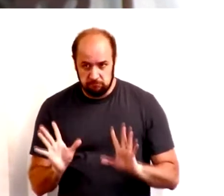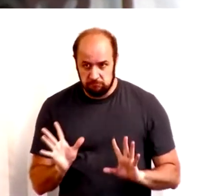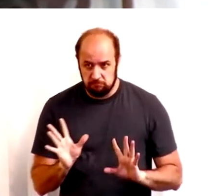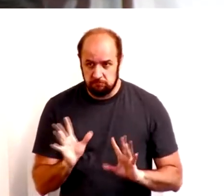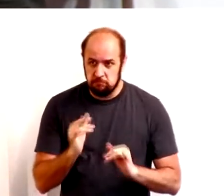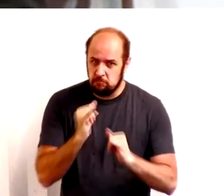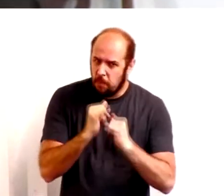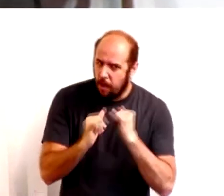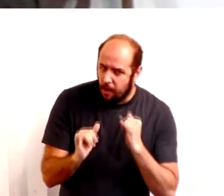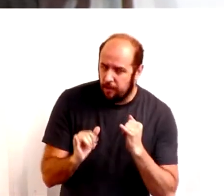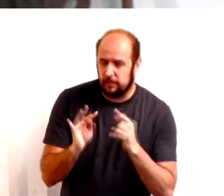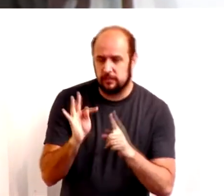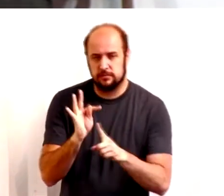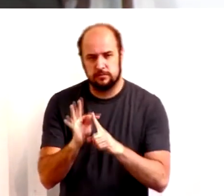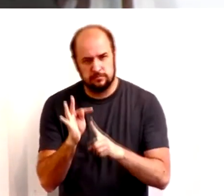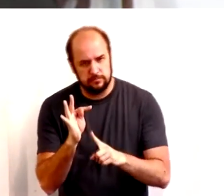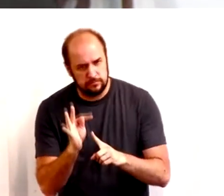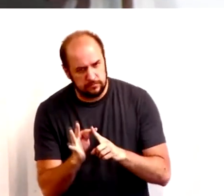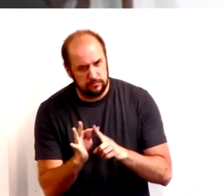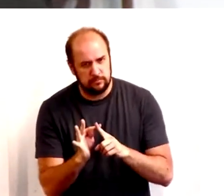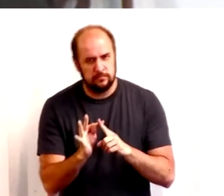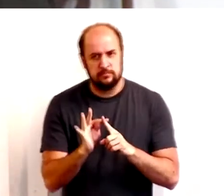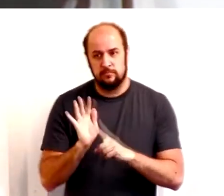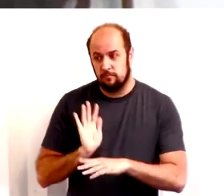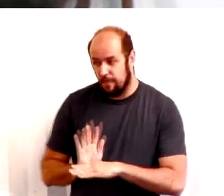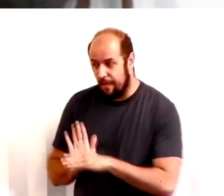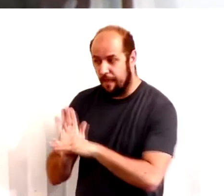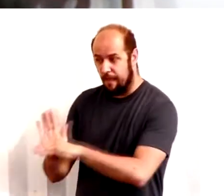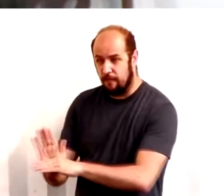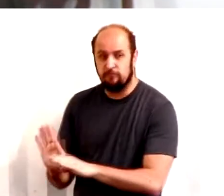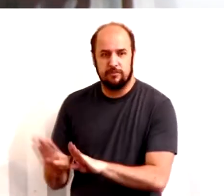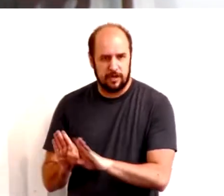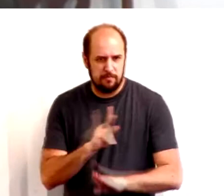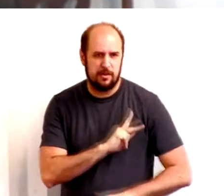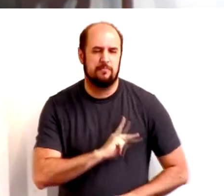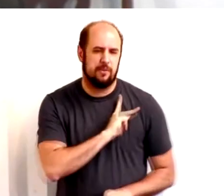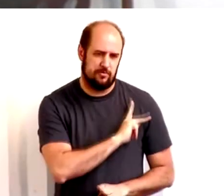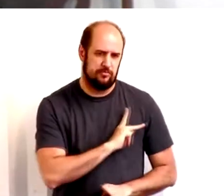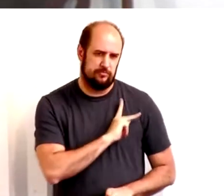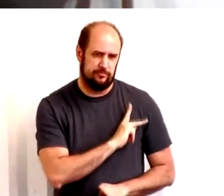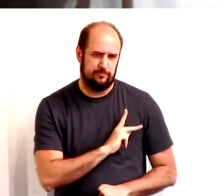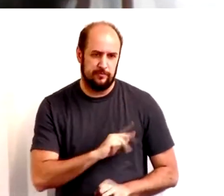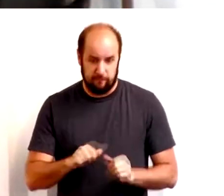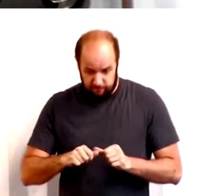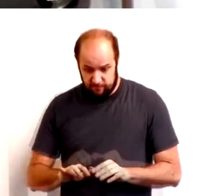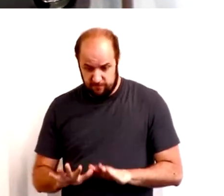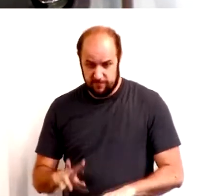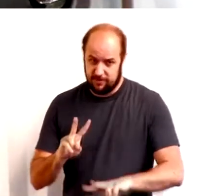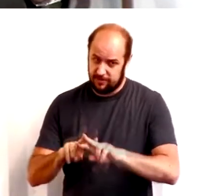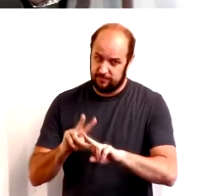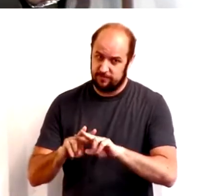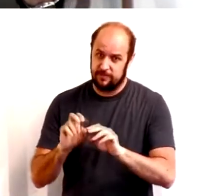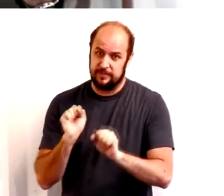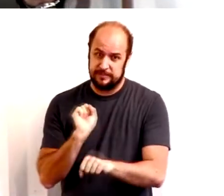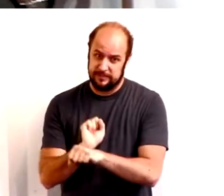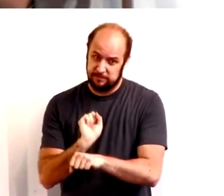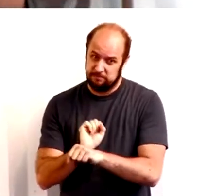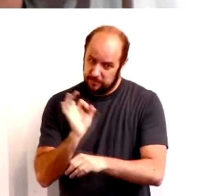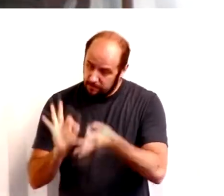aparentemente, era alguém que fazia necessário estar ainda com Paulo, enquanto esse julgamento